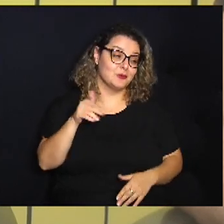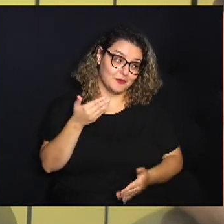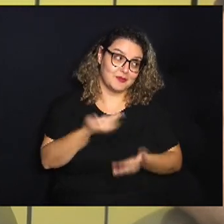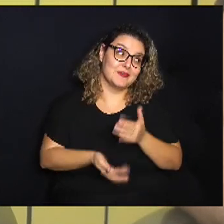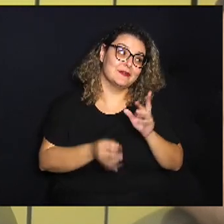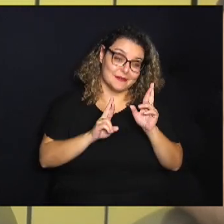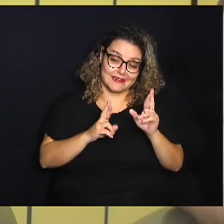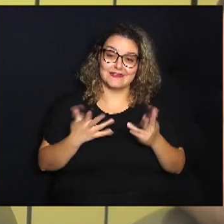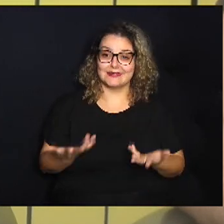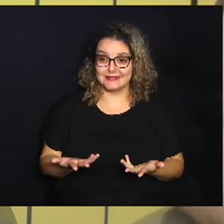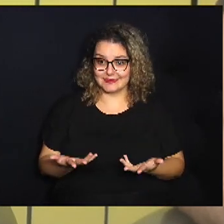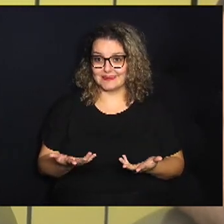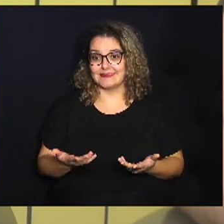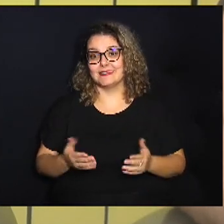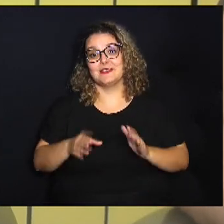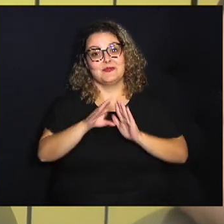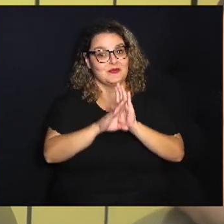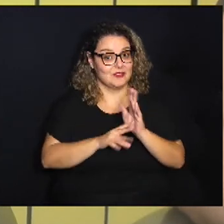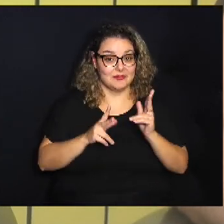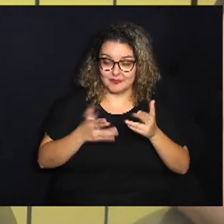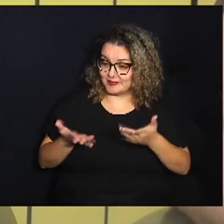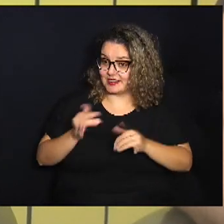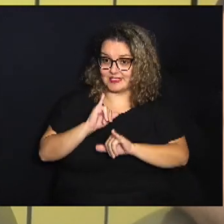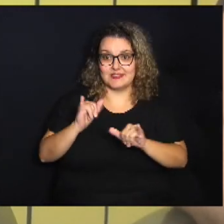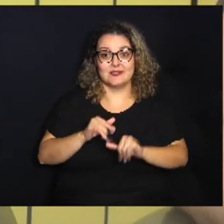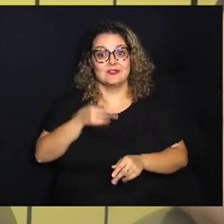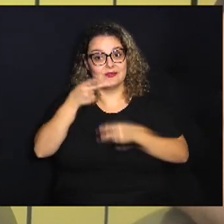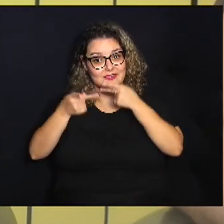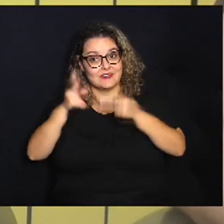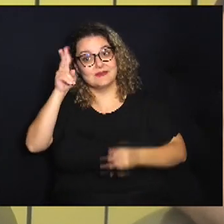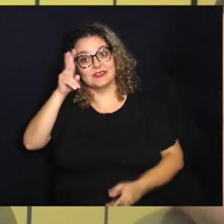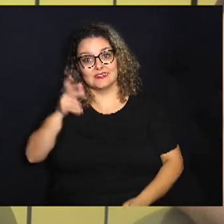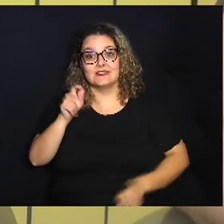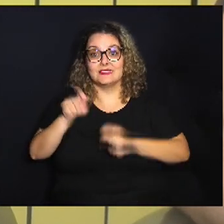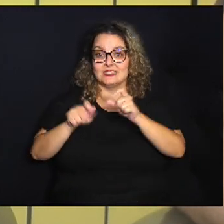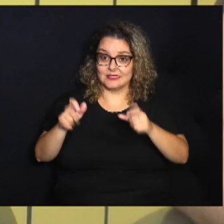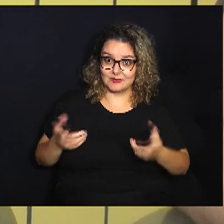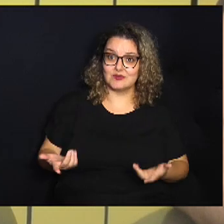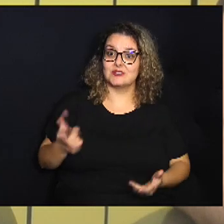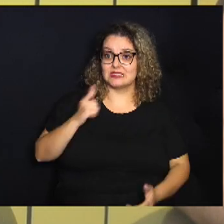Claro. Cada vez mais programas como esse, divulgando, contando a história, que as pessoas